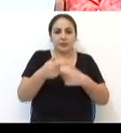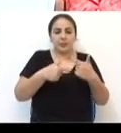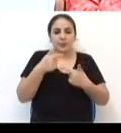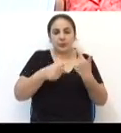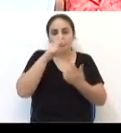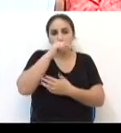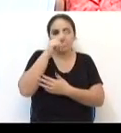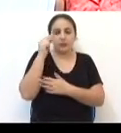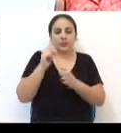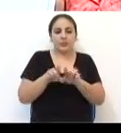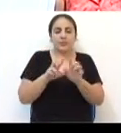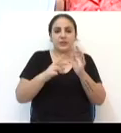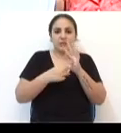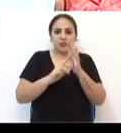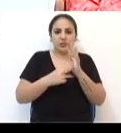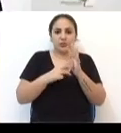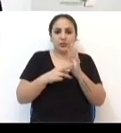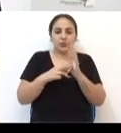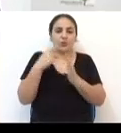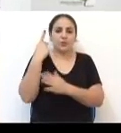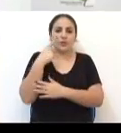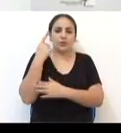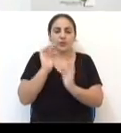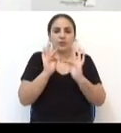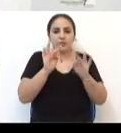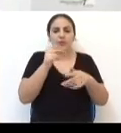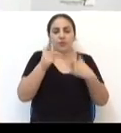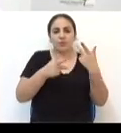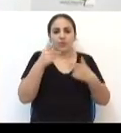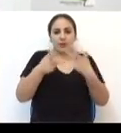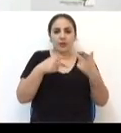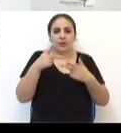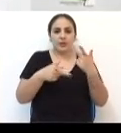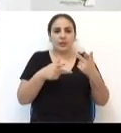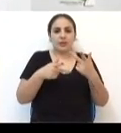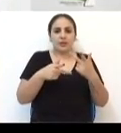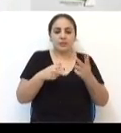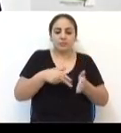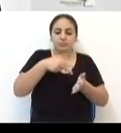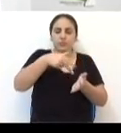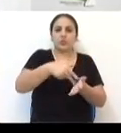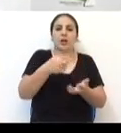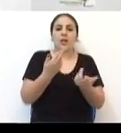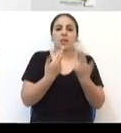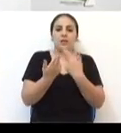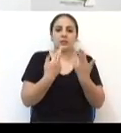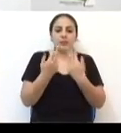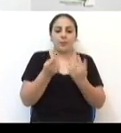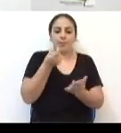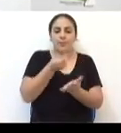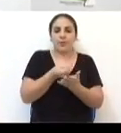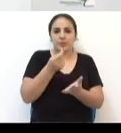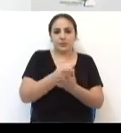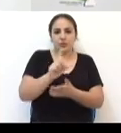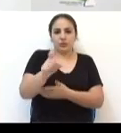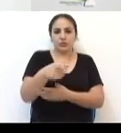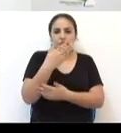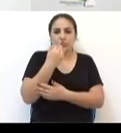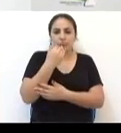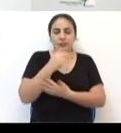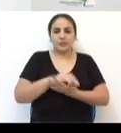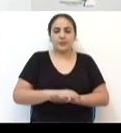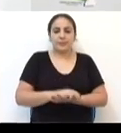servidores municipais e sindicalistas, o parlamentar encerrou sua manifestação se posicionando em relação ao pagamento do